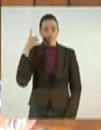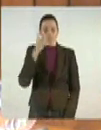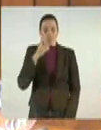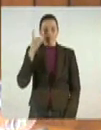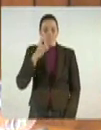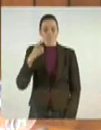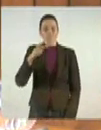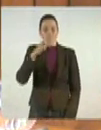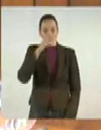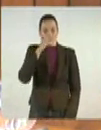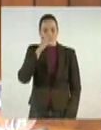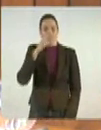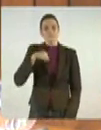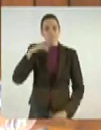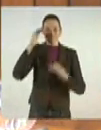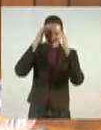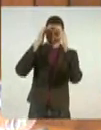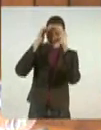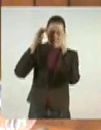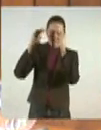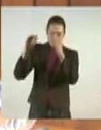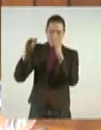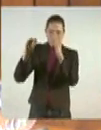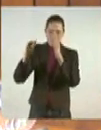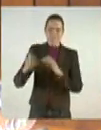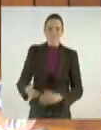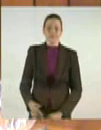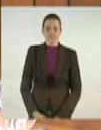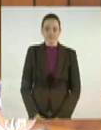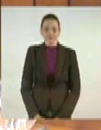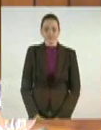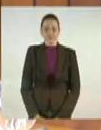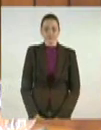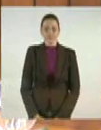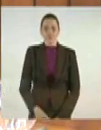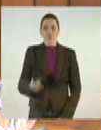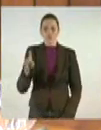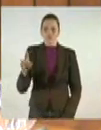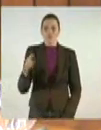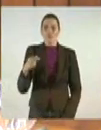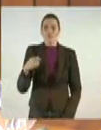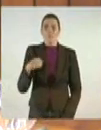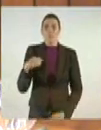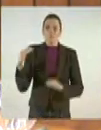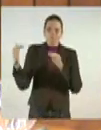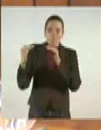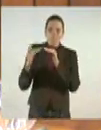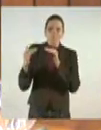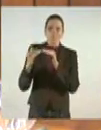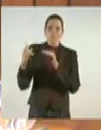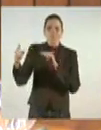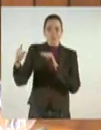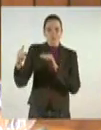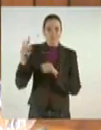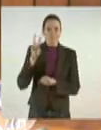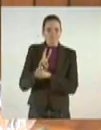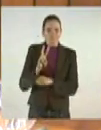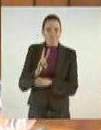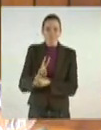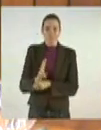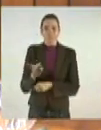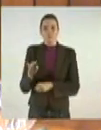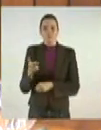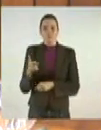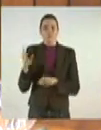a quem tenho respeito admiração apreço pelas suas defesas na educação Cesar Pires